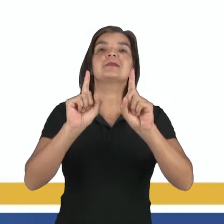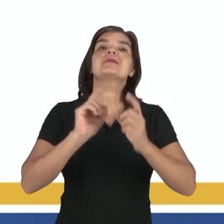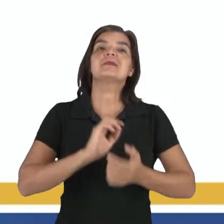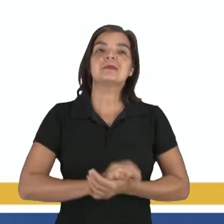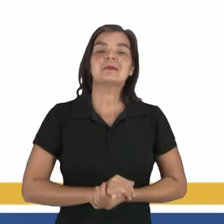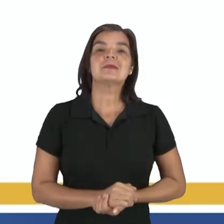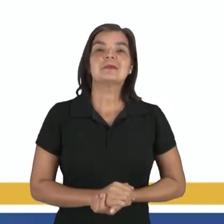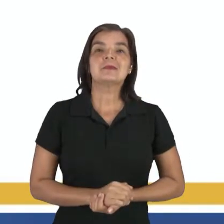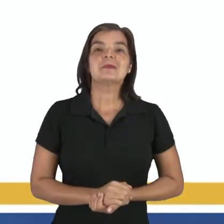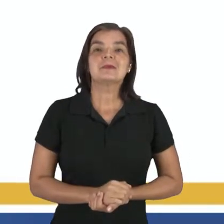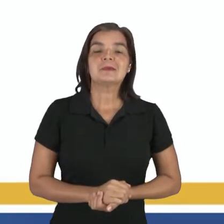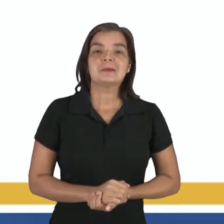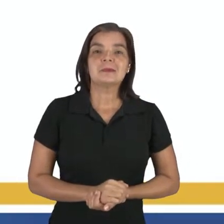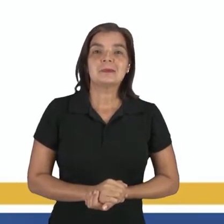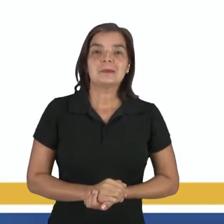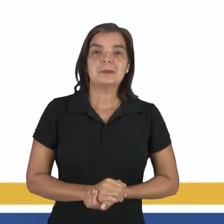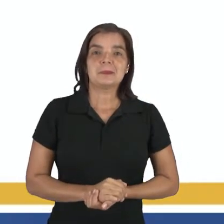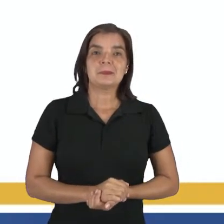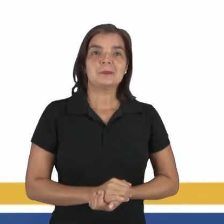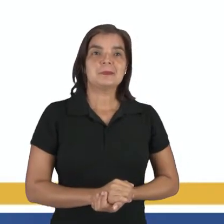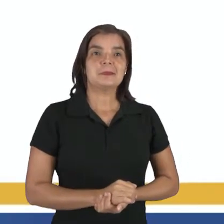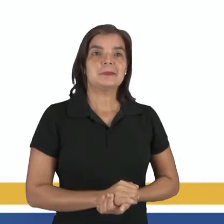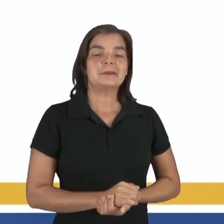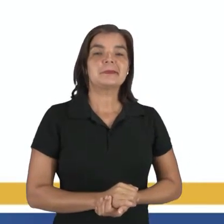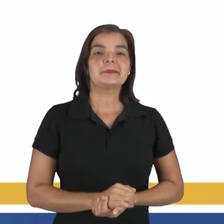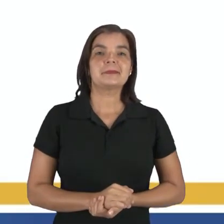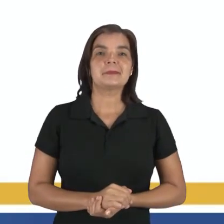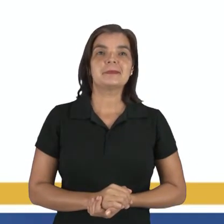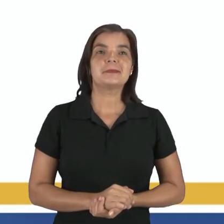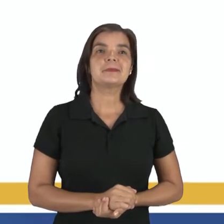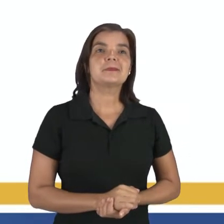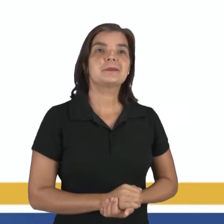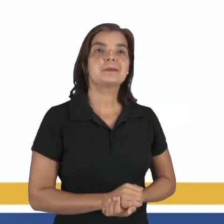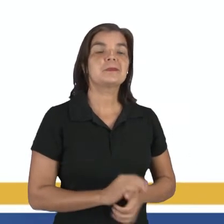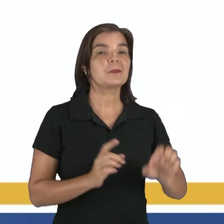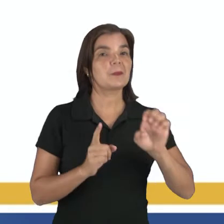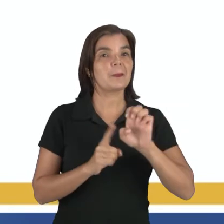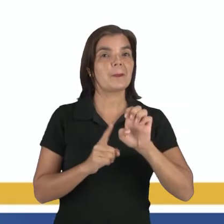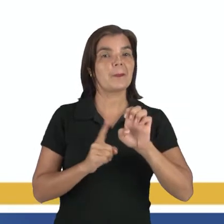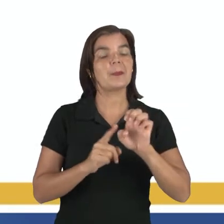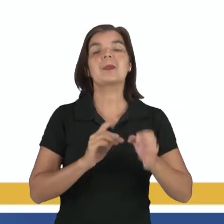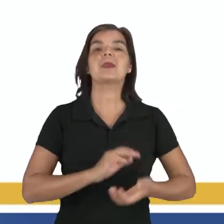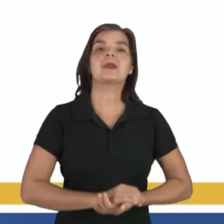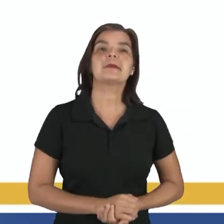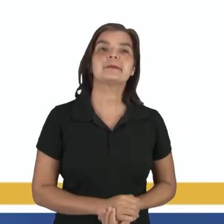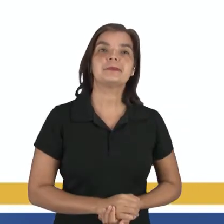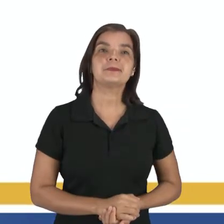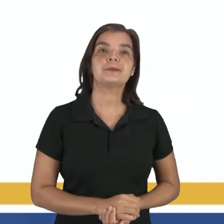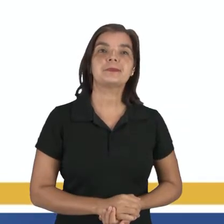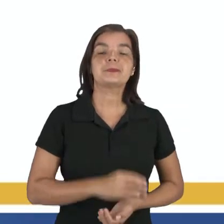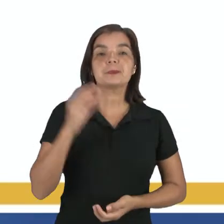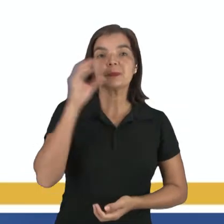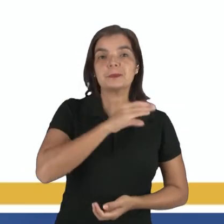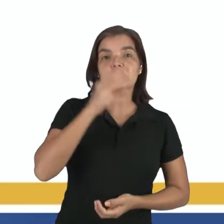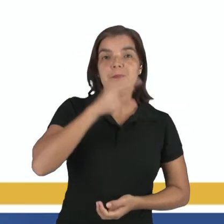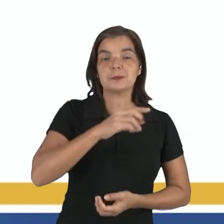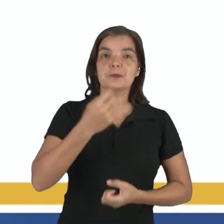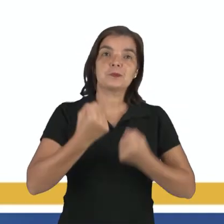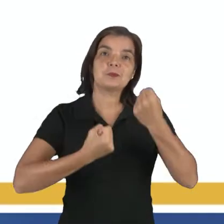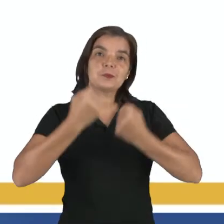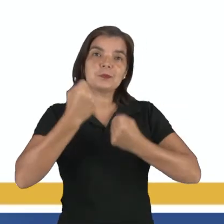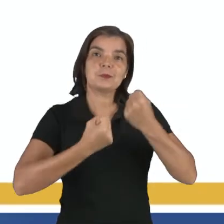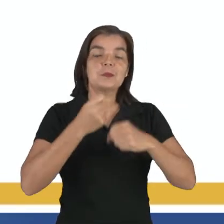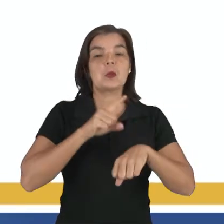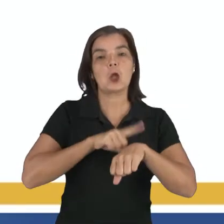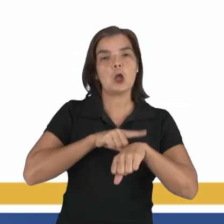grandeza são diretamente proporcionais a a minha letra é a velocidade